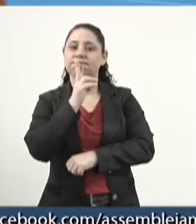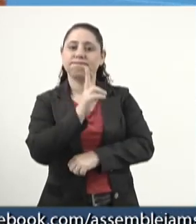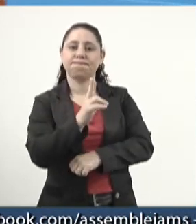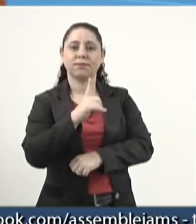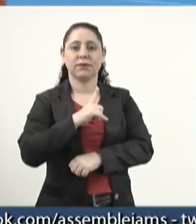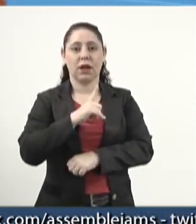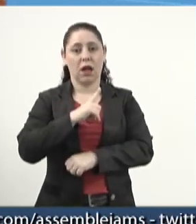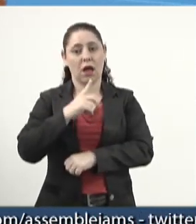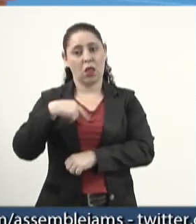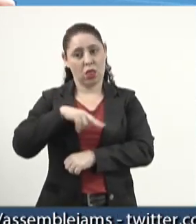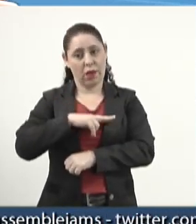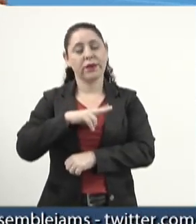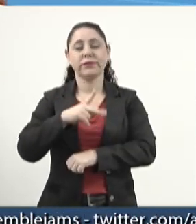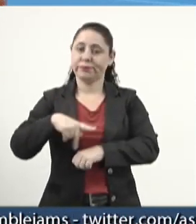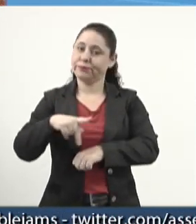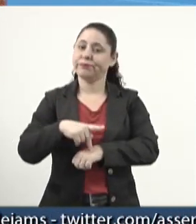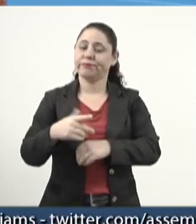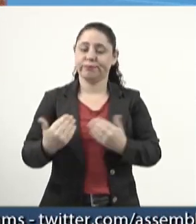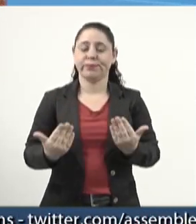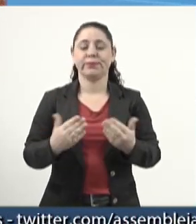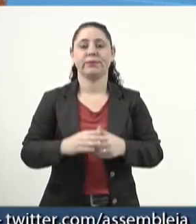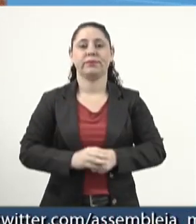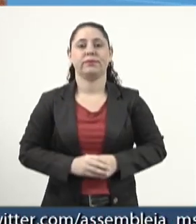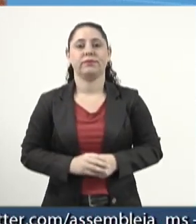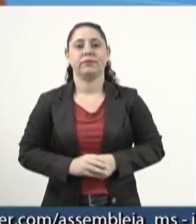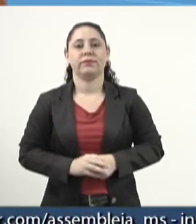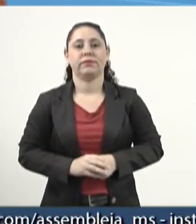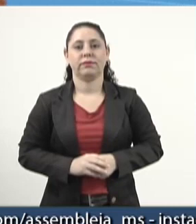têm dado para o nosso país.